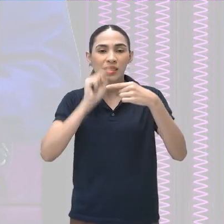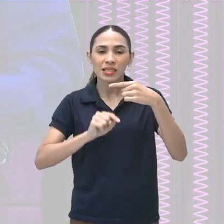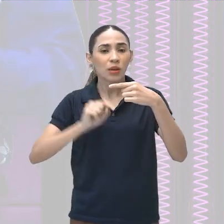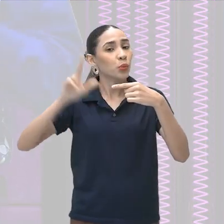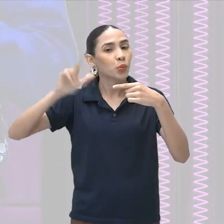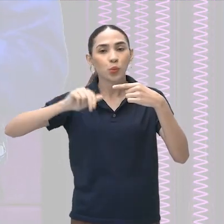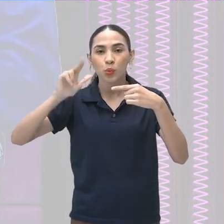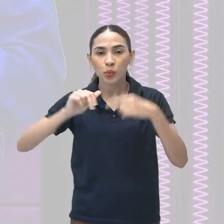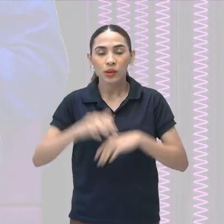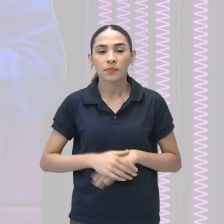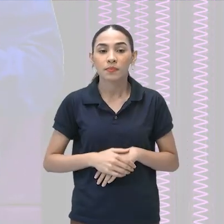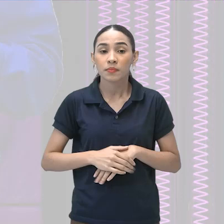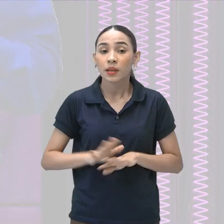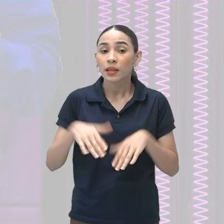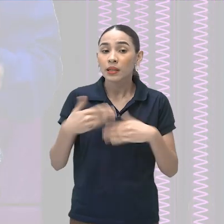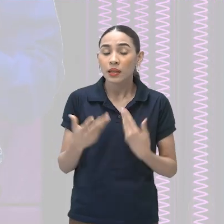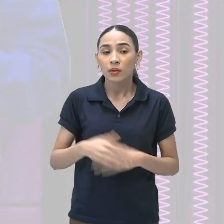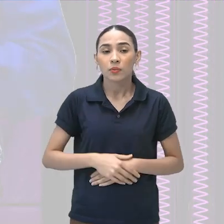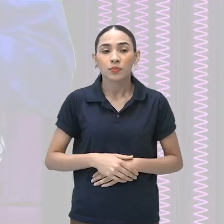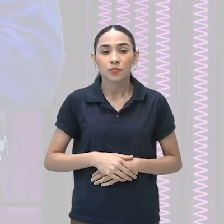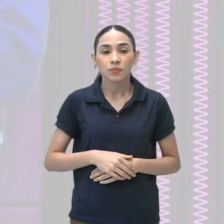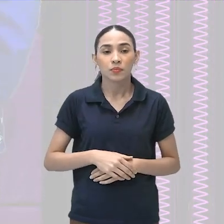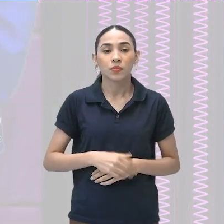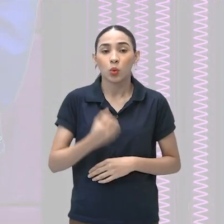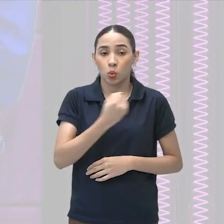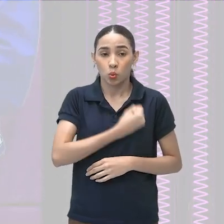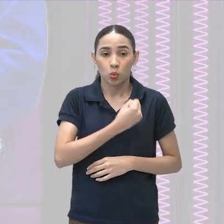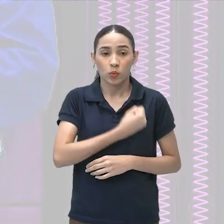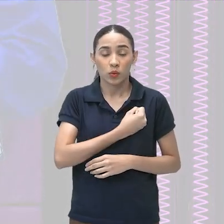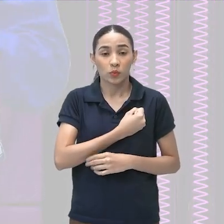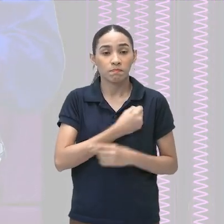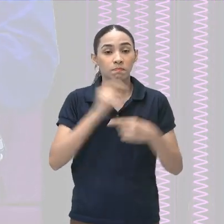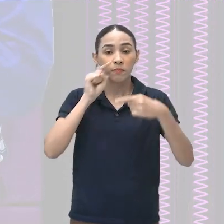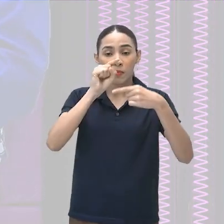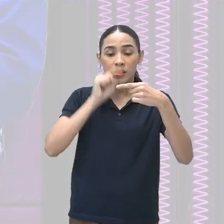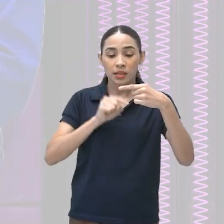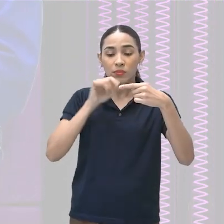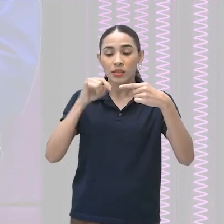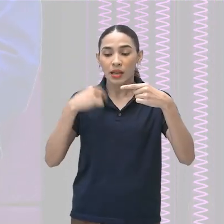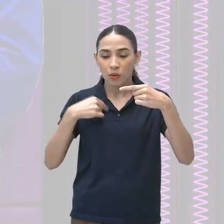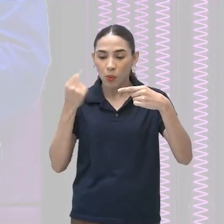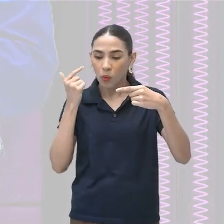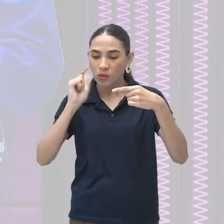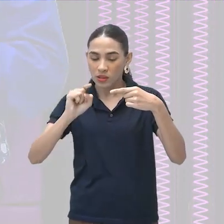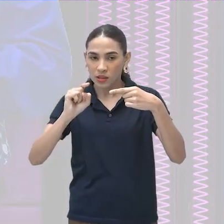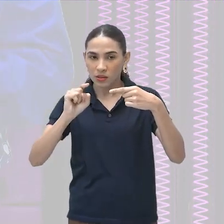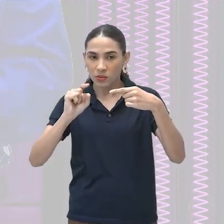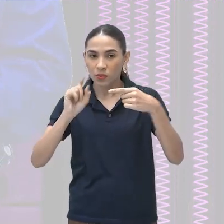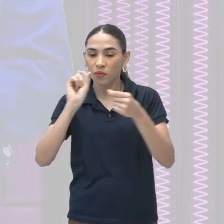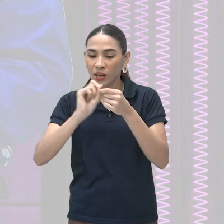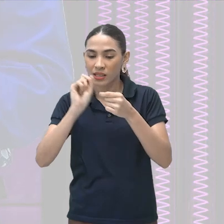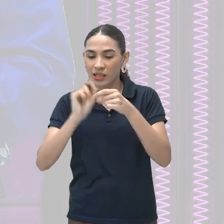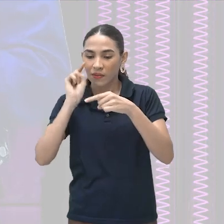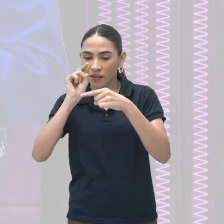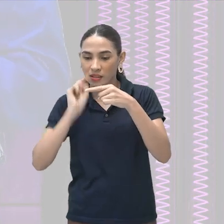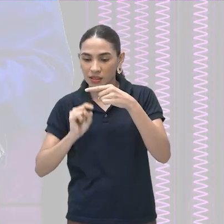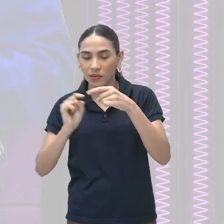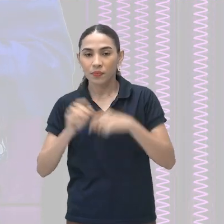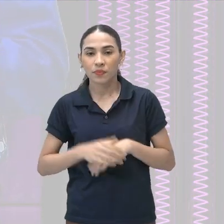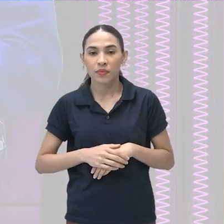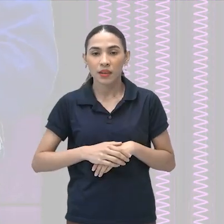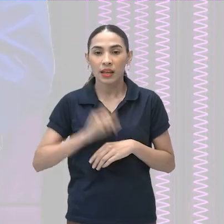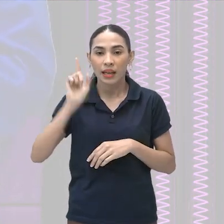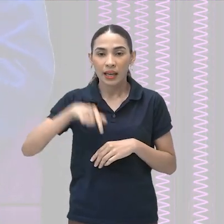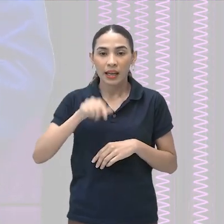fração. Então, para escrever um número na forma de fração, se eu consigo escrever um número na forma de fração, ele